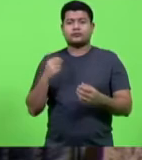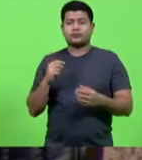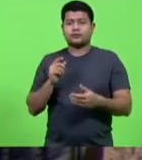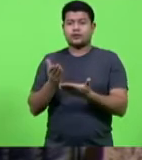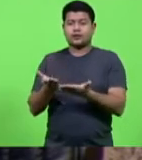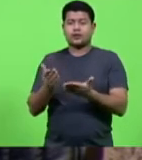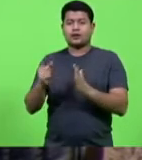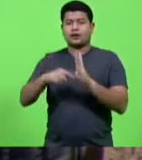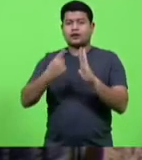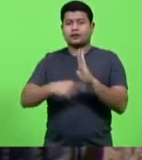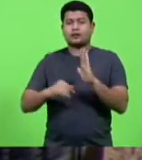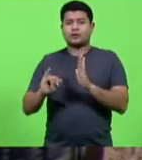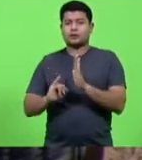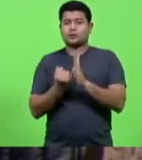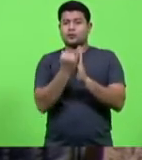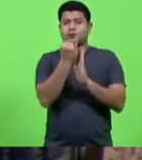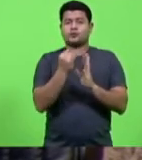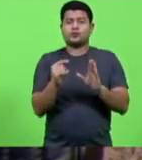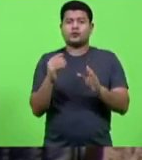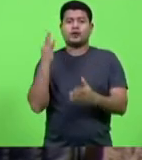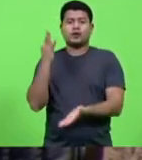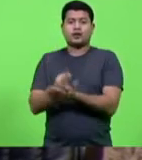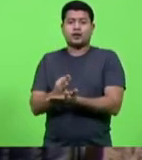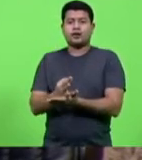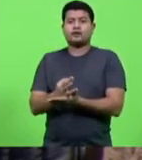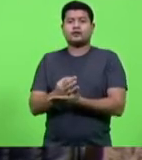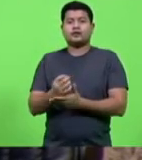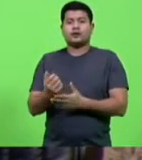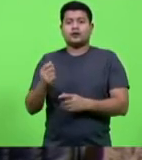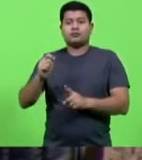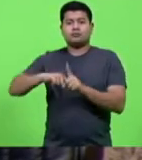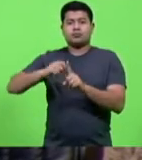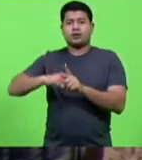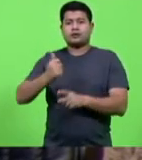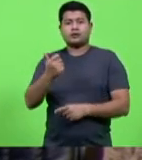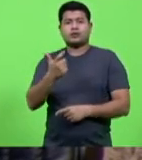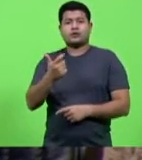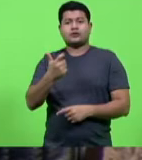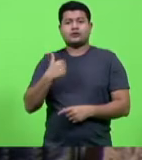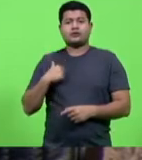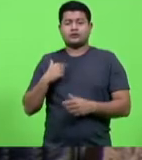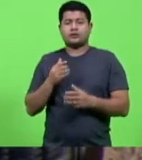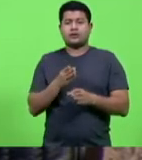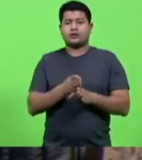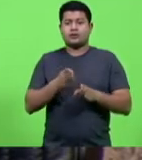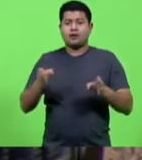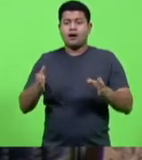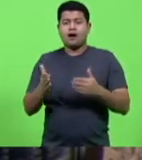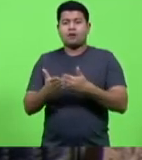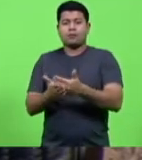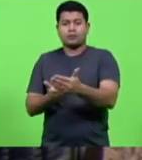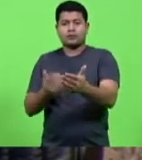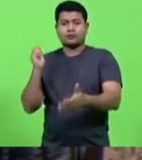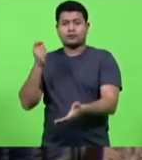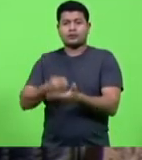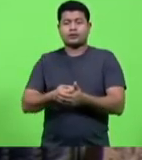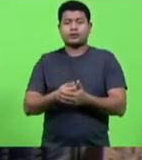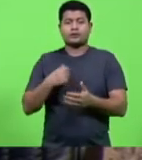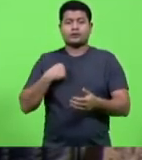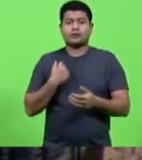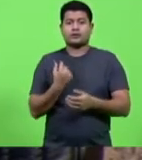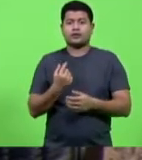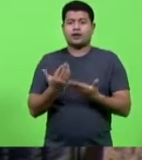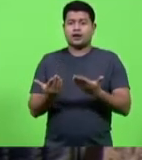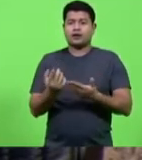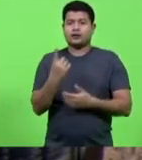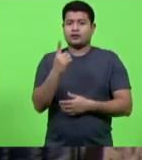12 meses de carência, 3 anos para pagar, sem juros, sem correção, e também o valor de R$10 mil para os MEIs.